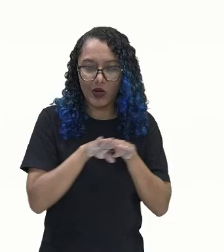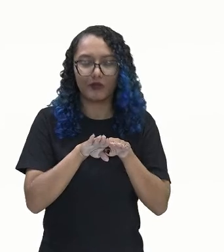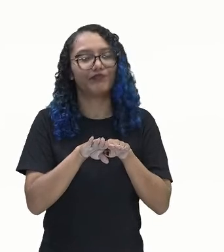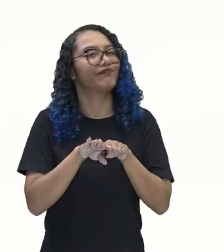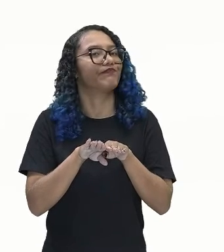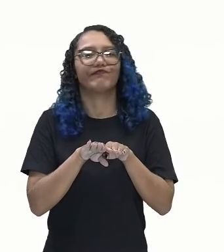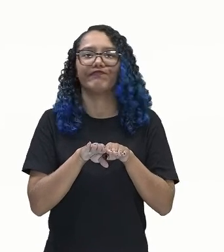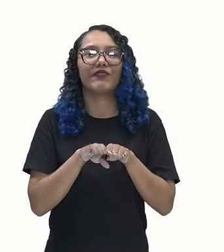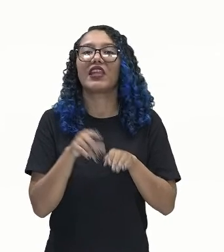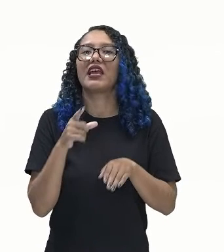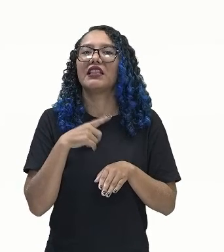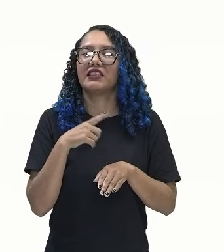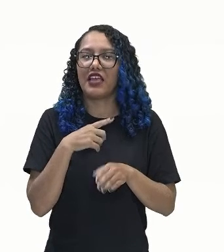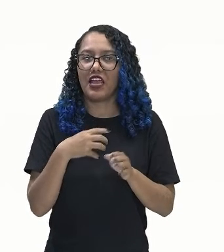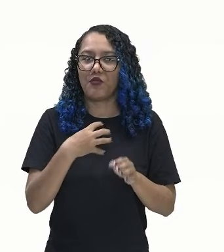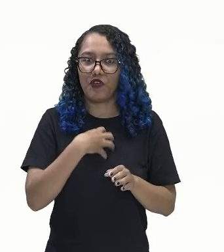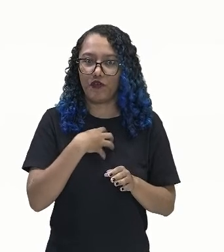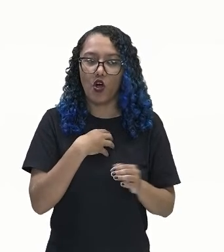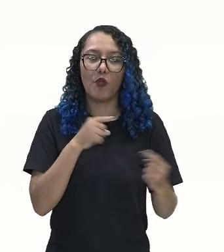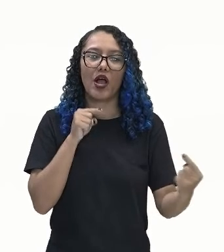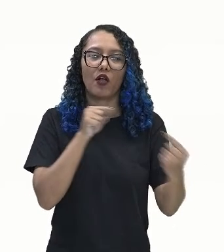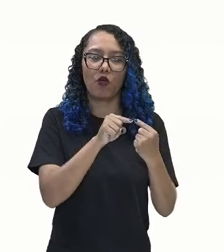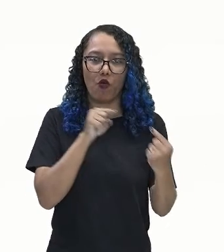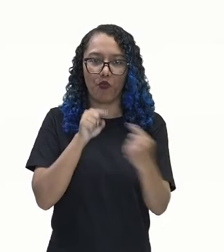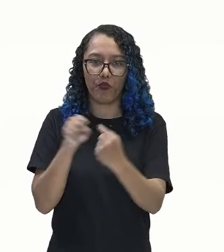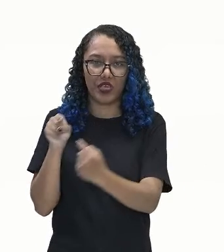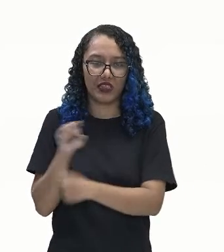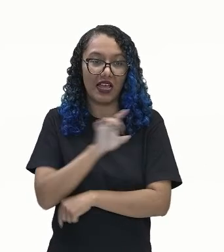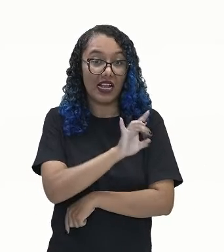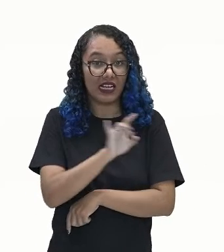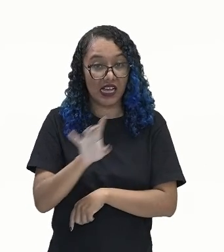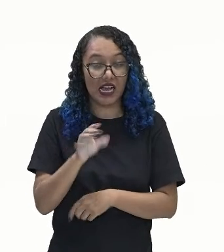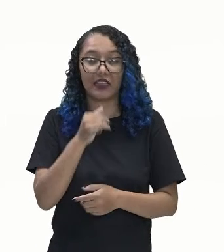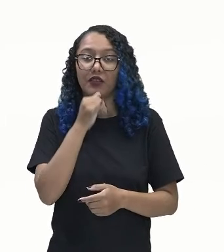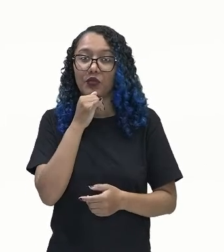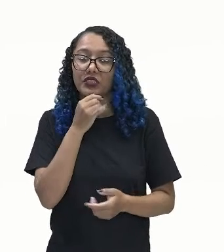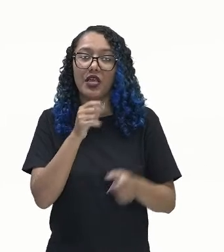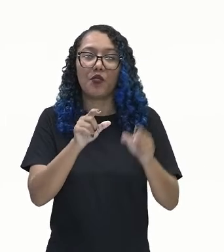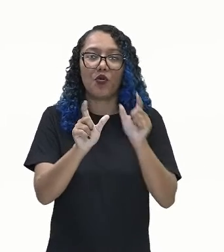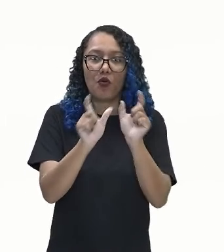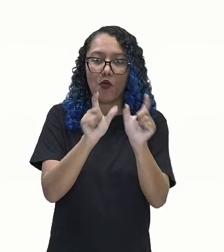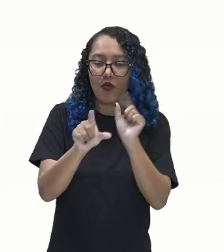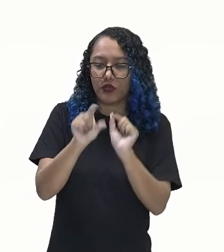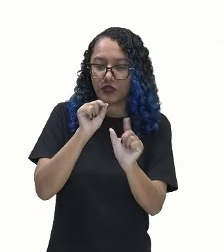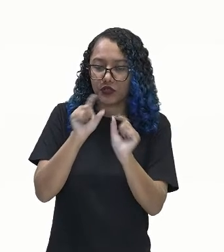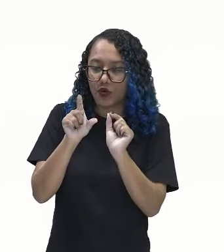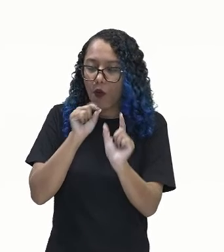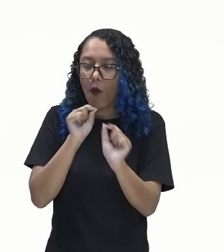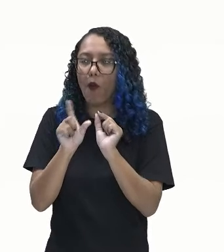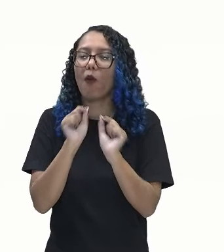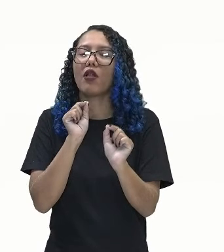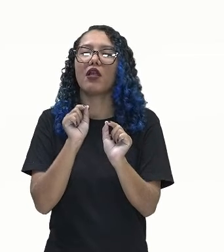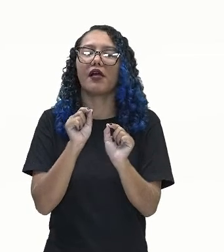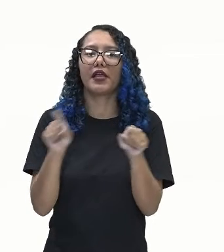Você tem um jeito de falar, tanto na seleção de palavras, quanto também na